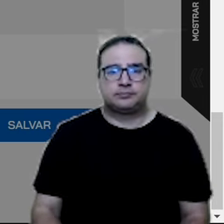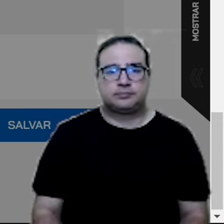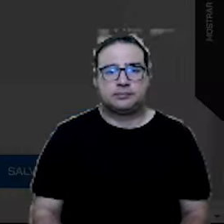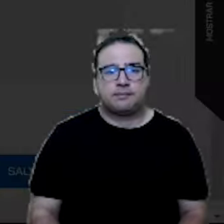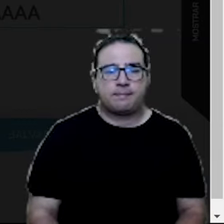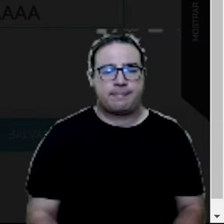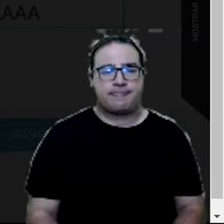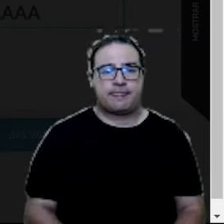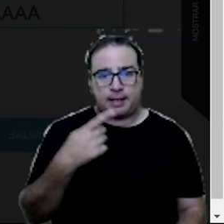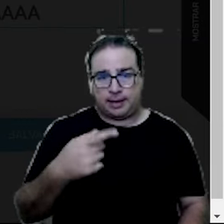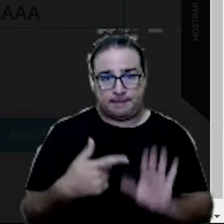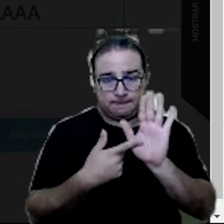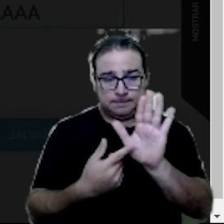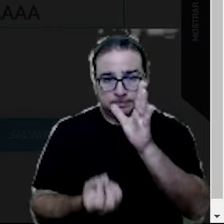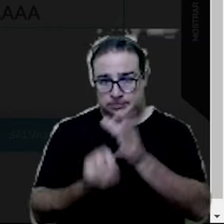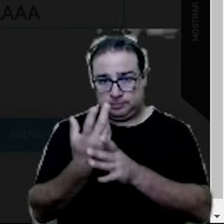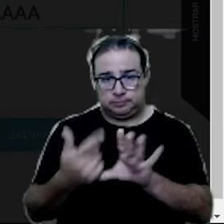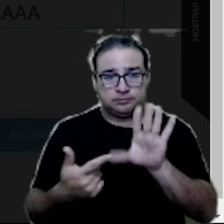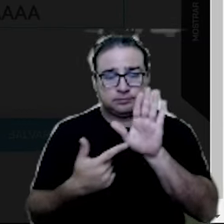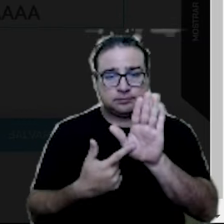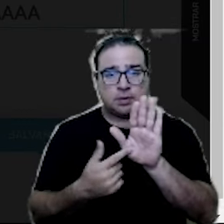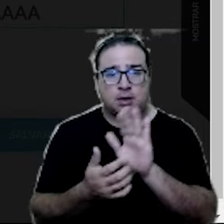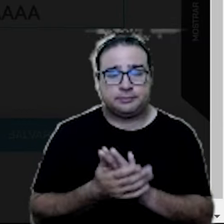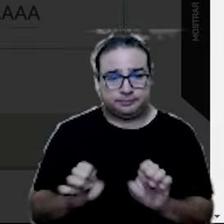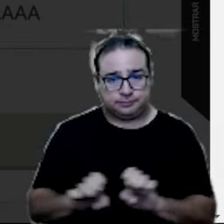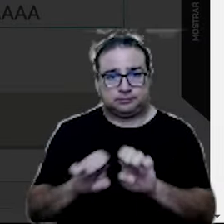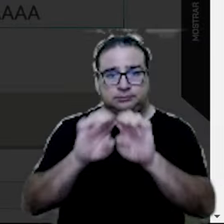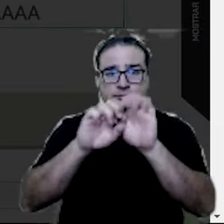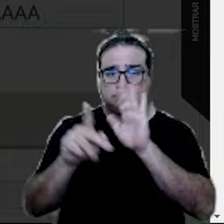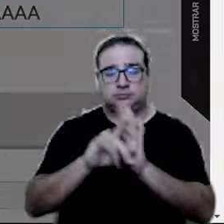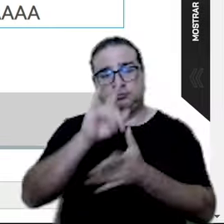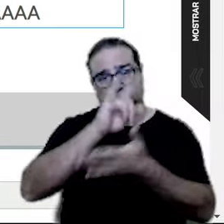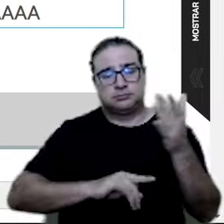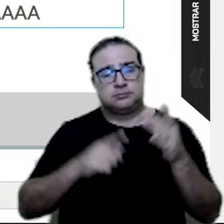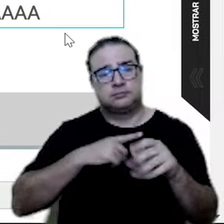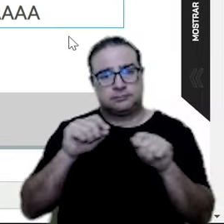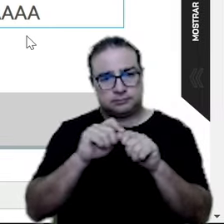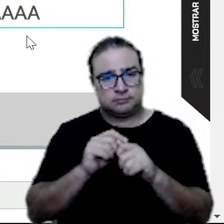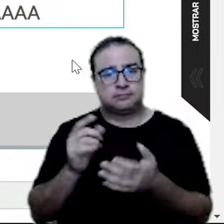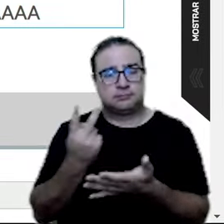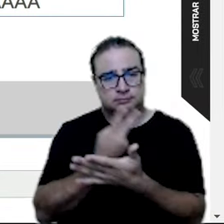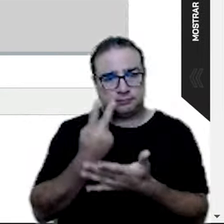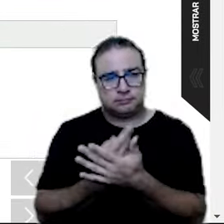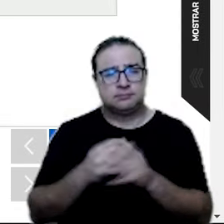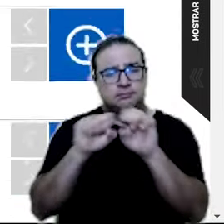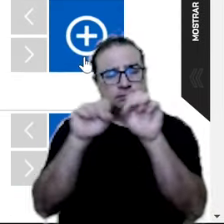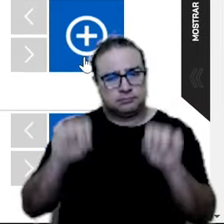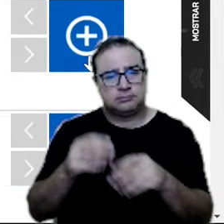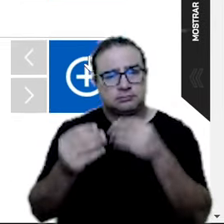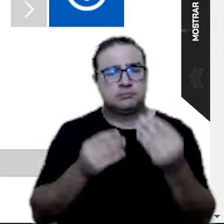salvo aqui ele tá gerando o o a estrutura do documento se a gente tivesse algum erro de